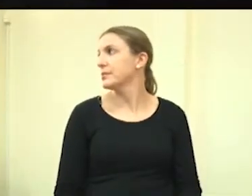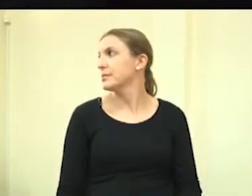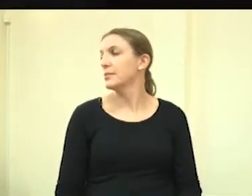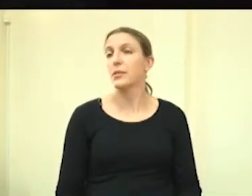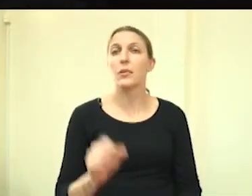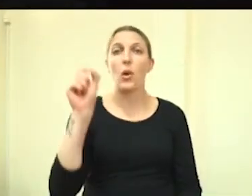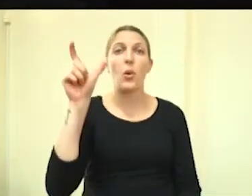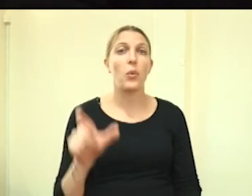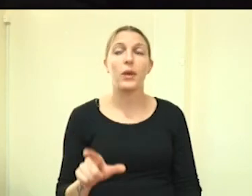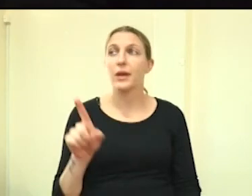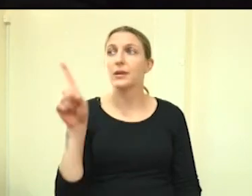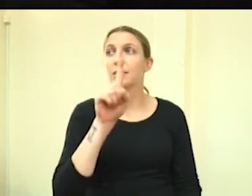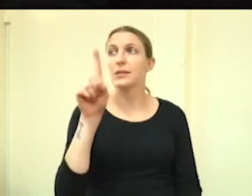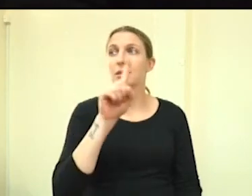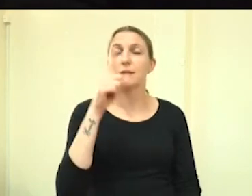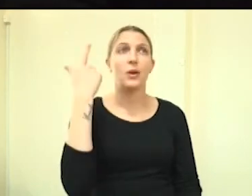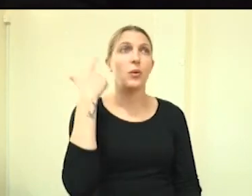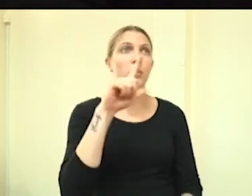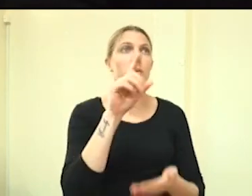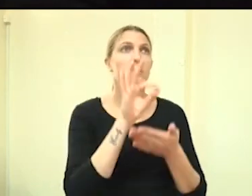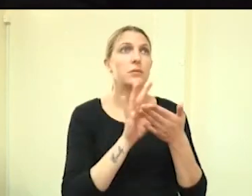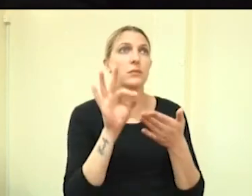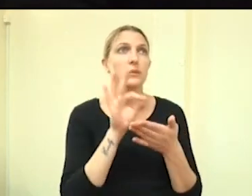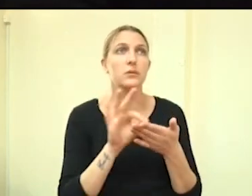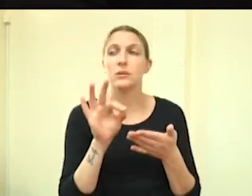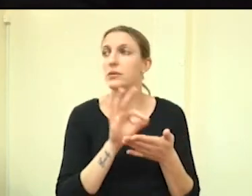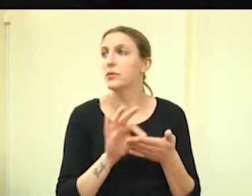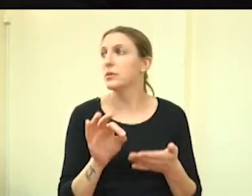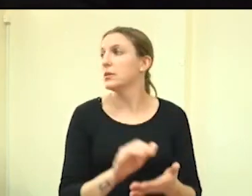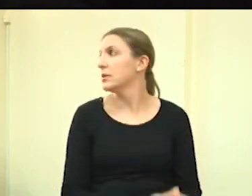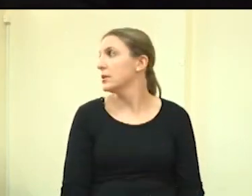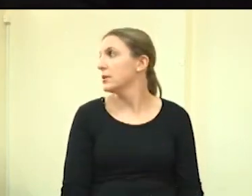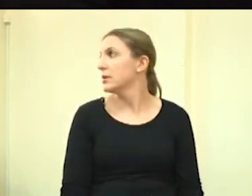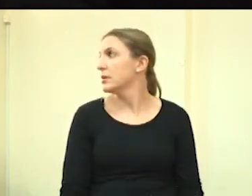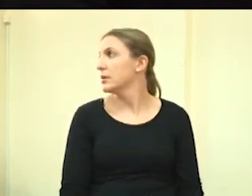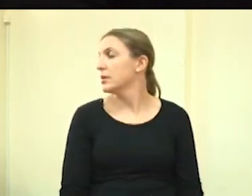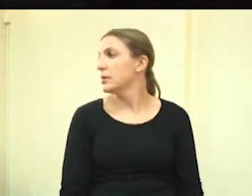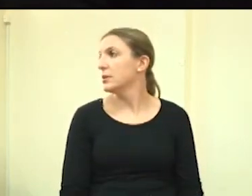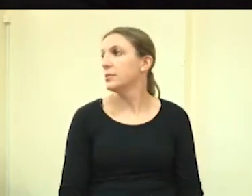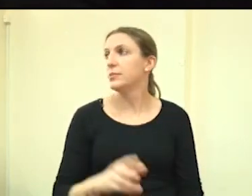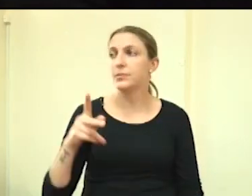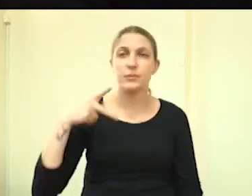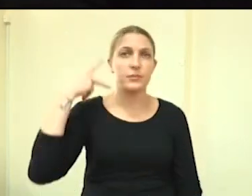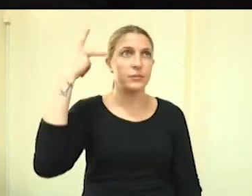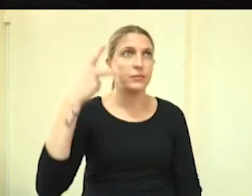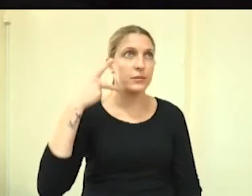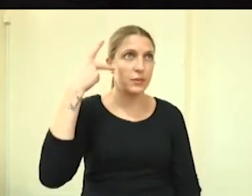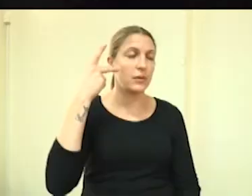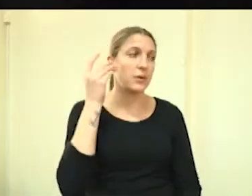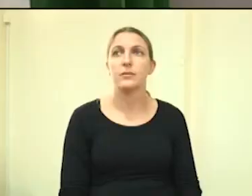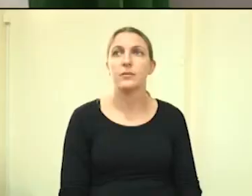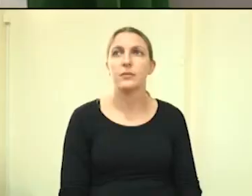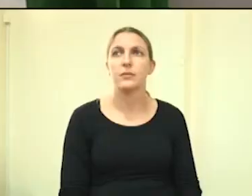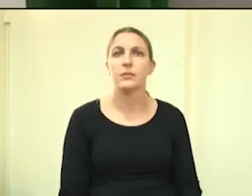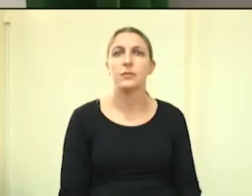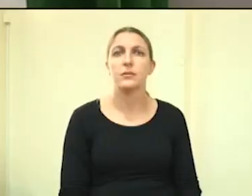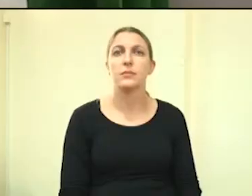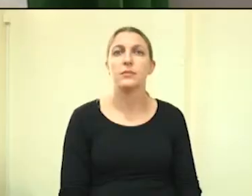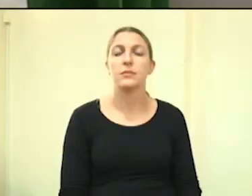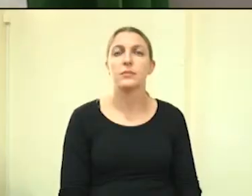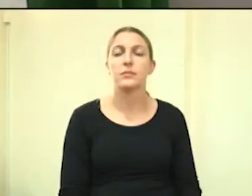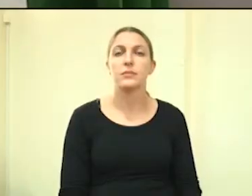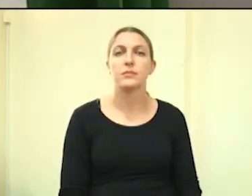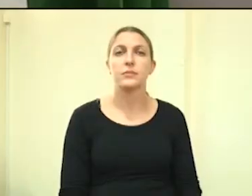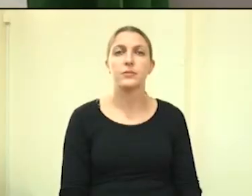Algum dos colegas não conseguiu se inscrever? Com a palavra, a nobre colega vereadora Eni Maria Scandolara.